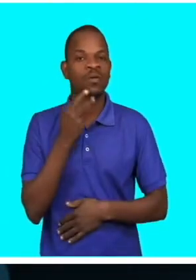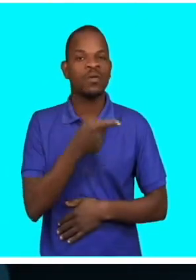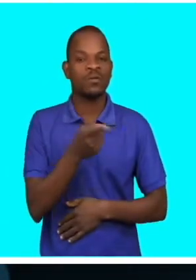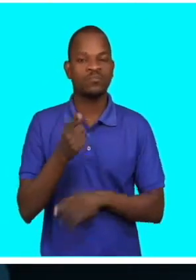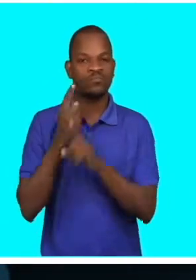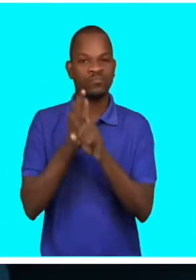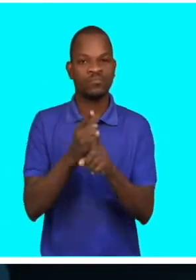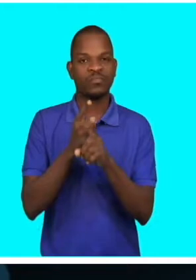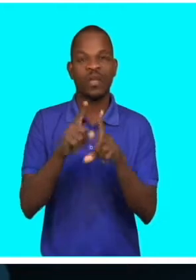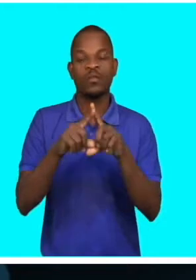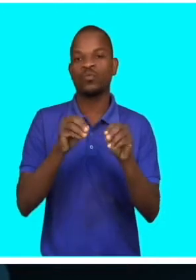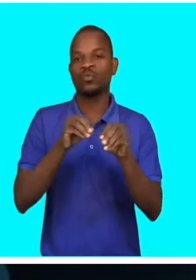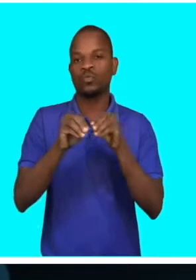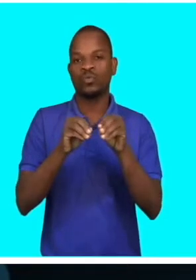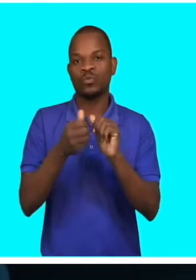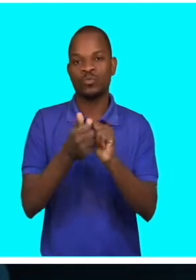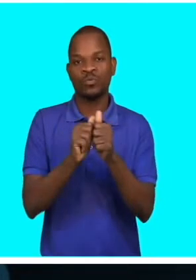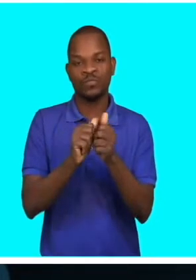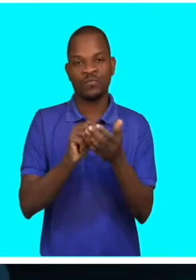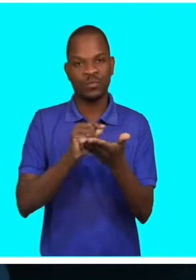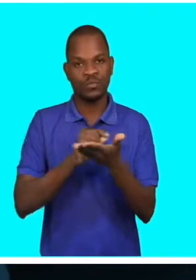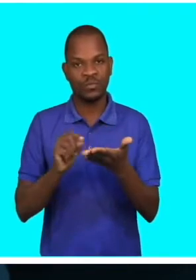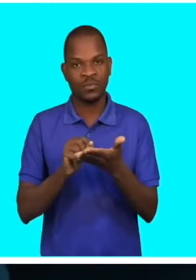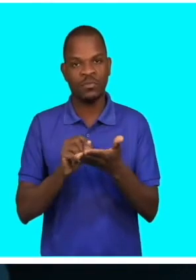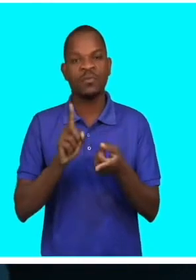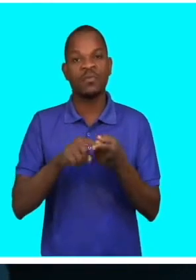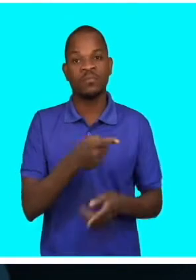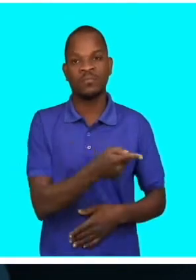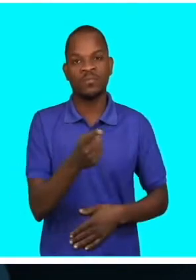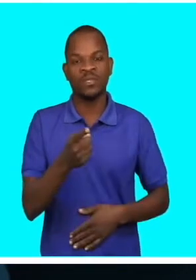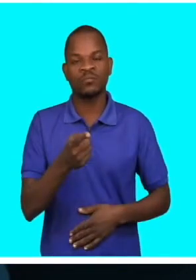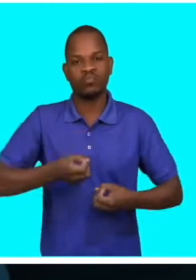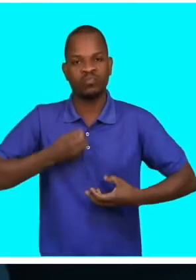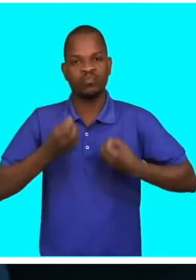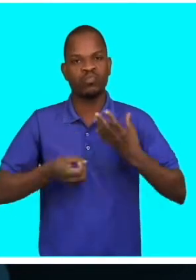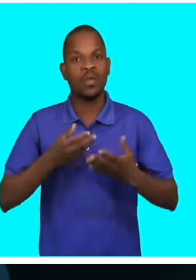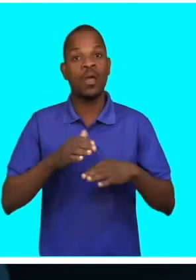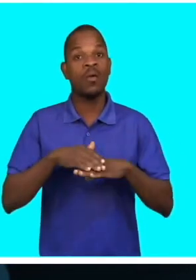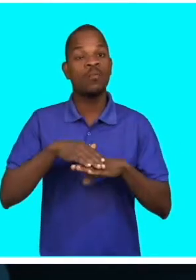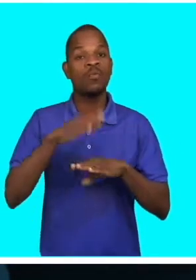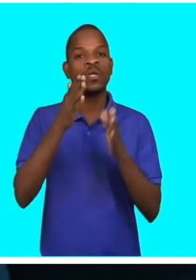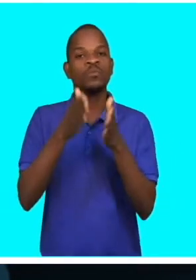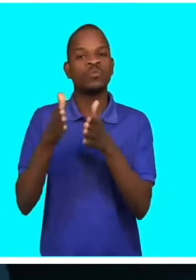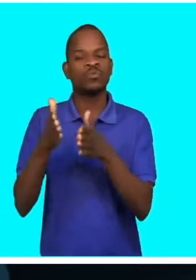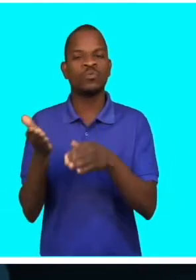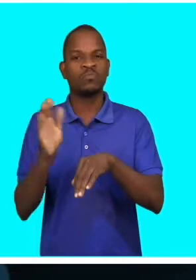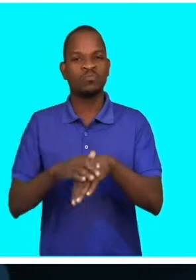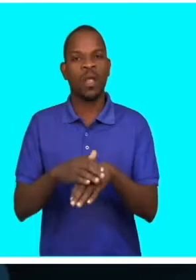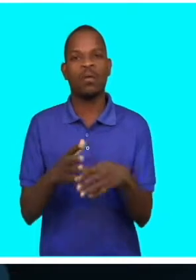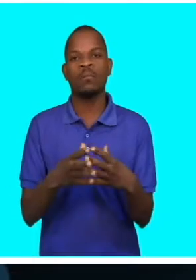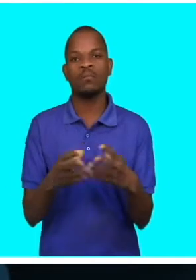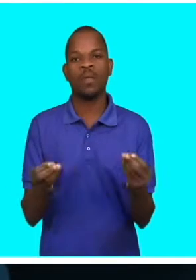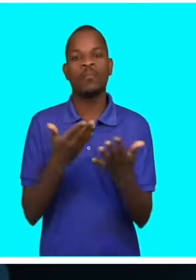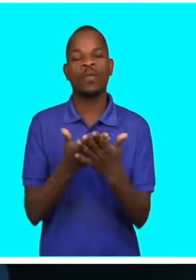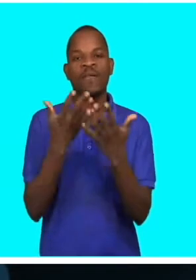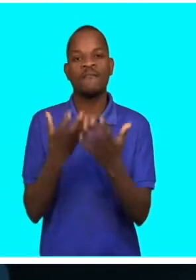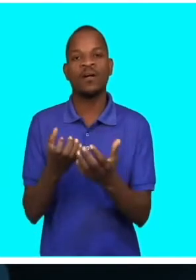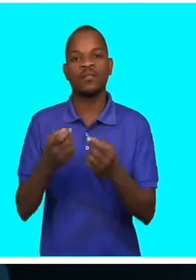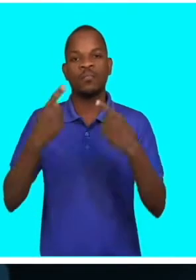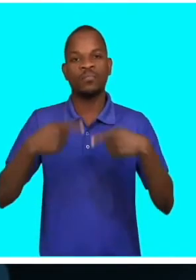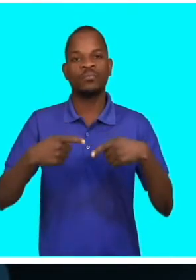que participam nos jogos desportivos escolares. Eles revelam que muito talento é desperdiçado por